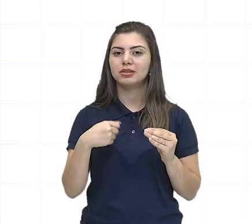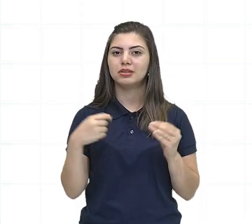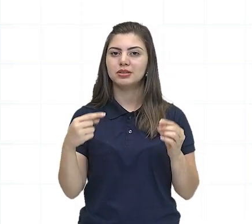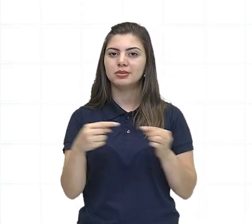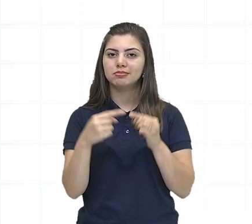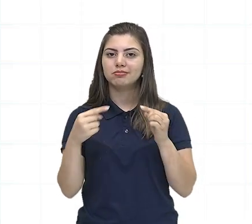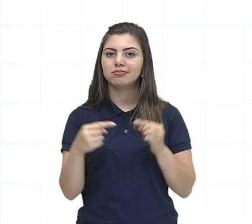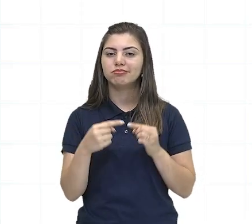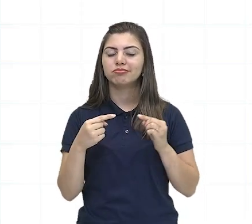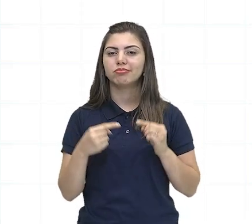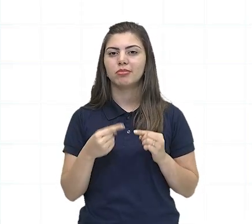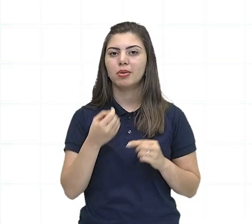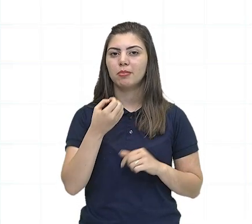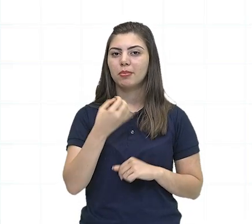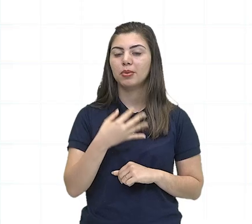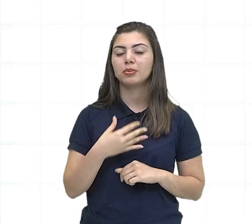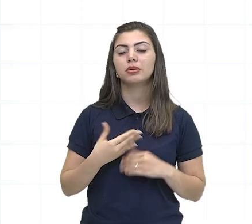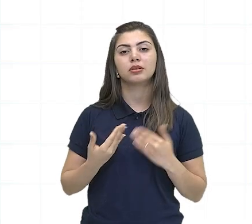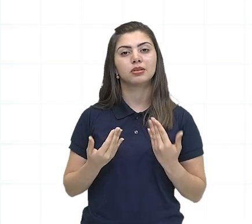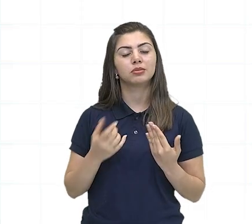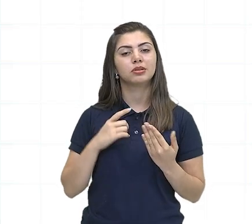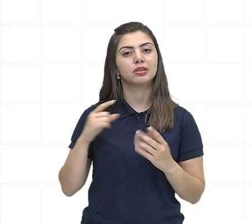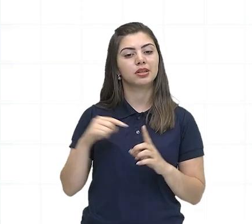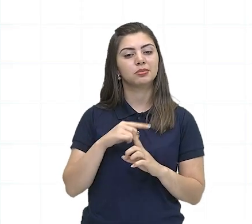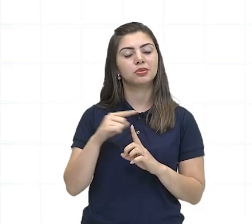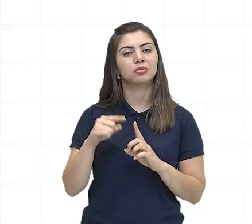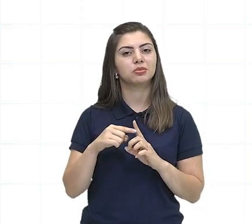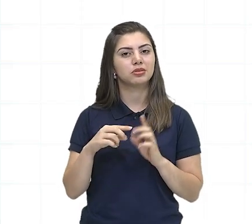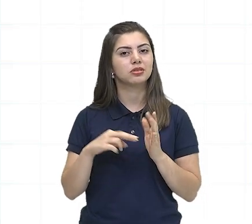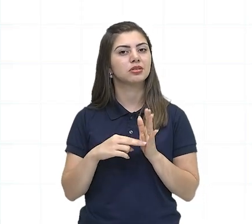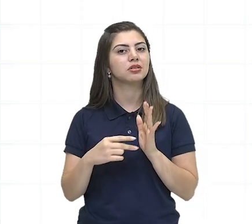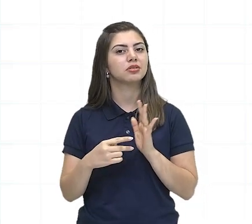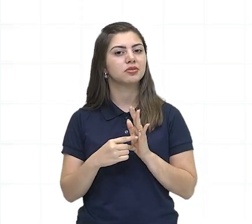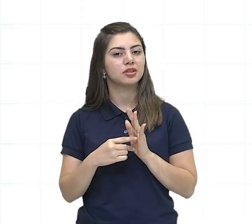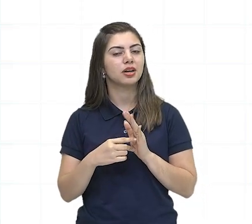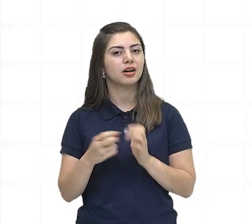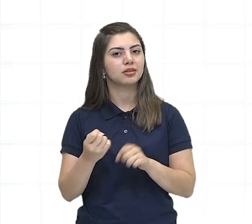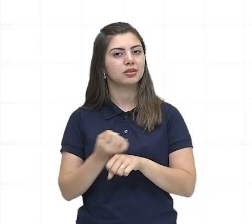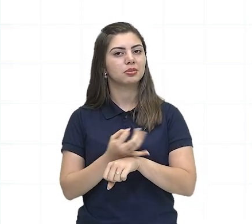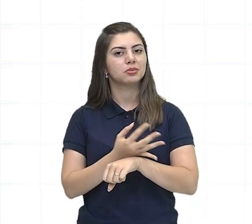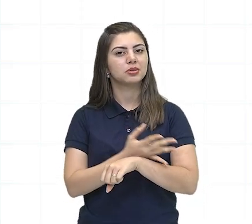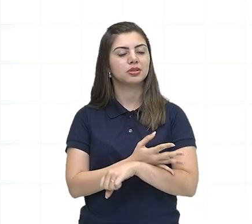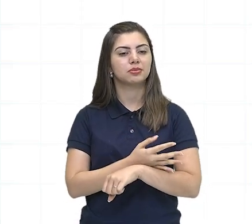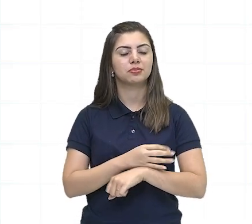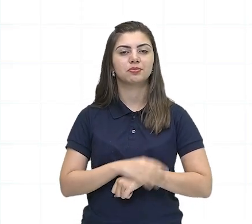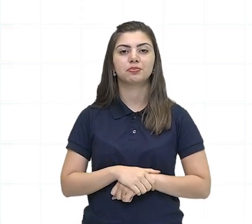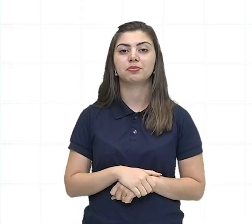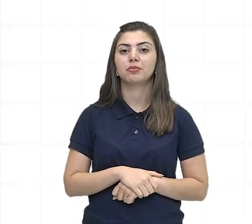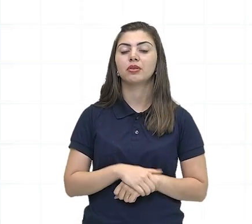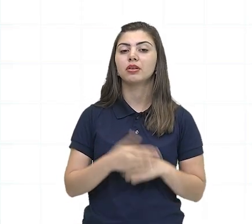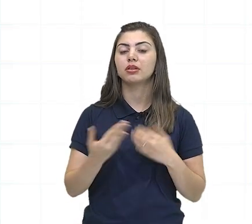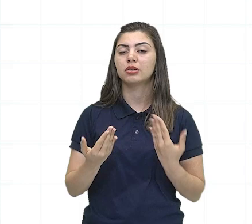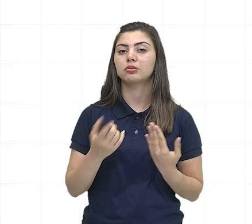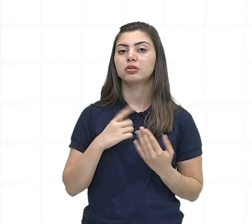e também para que ela possa transmitir emoções. Nós temos um estilo de pintura chamado